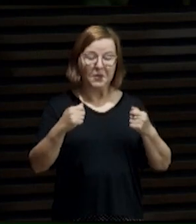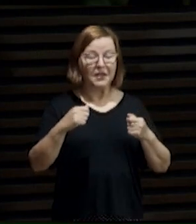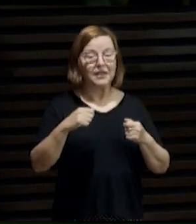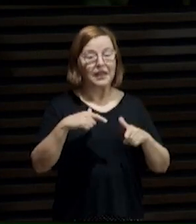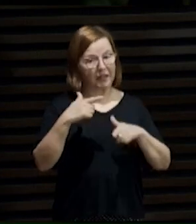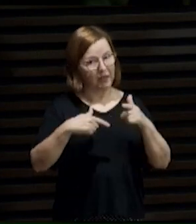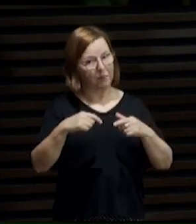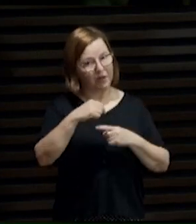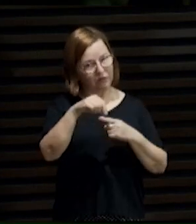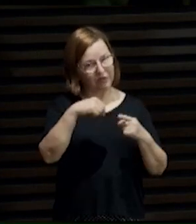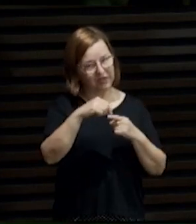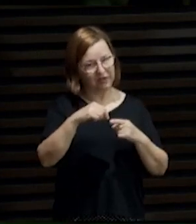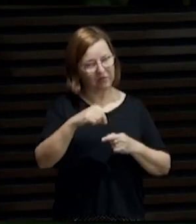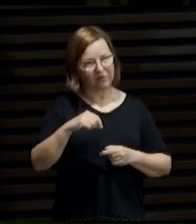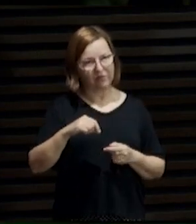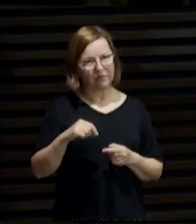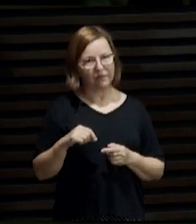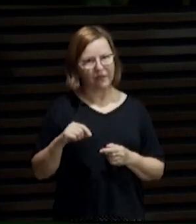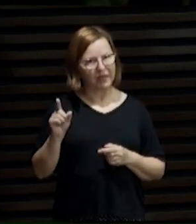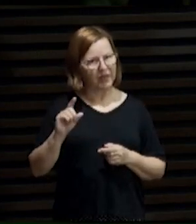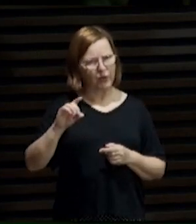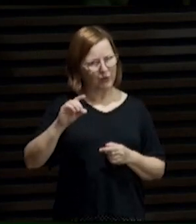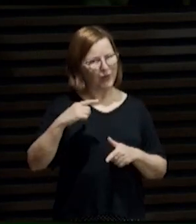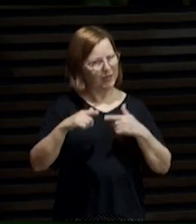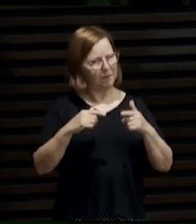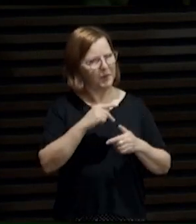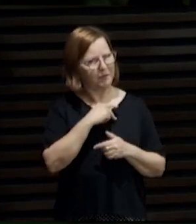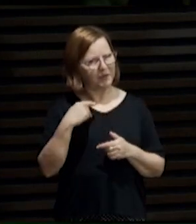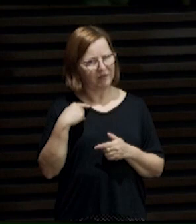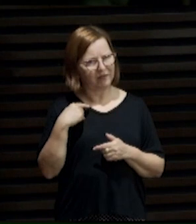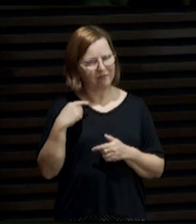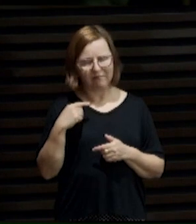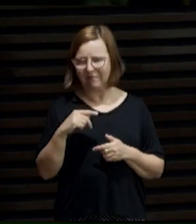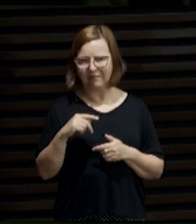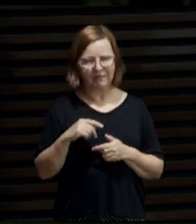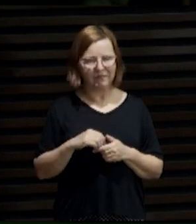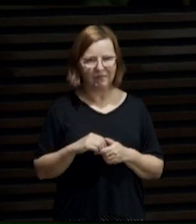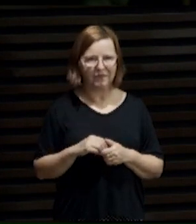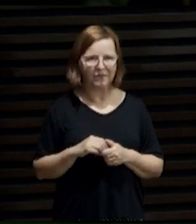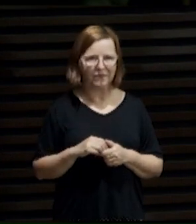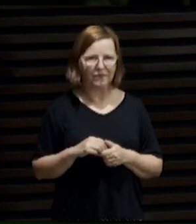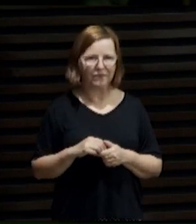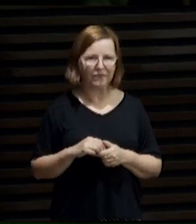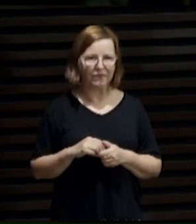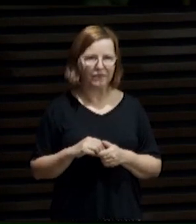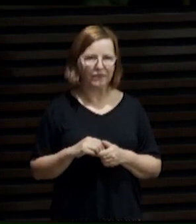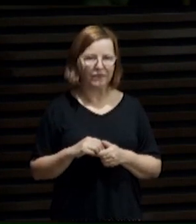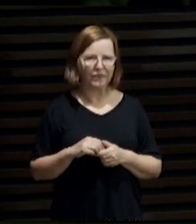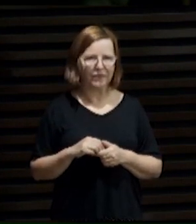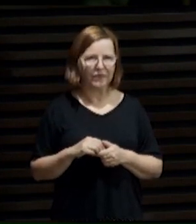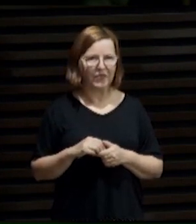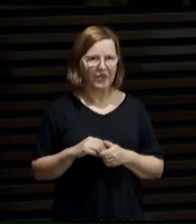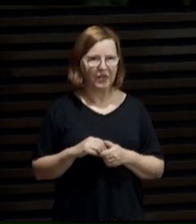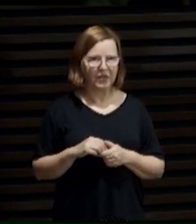são somente os trabalhos dos pastores. Isso é uma visão católica romana. De achar que o